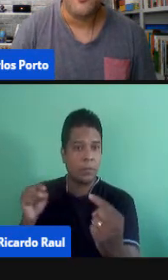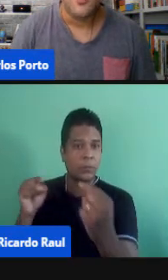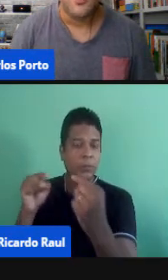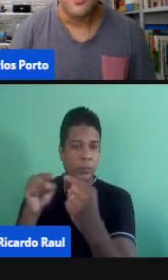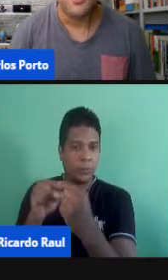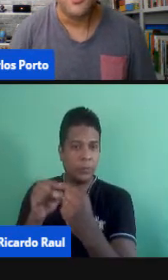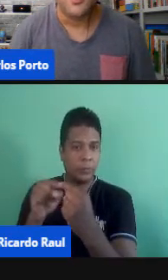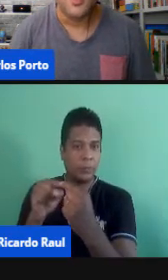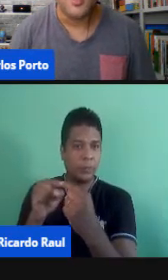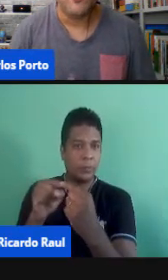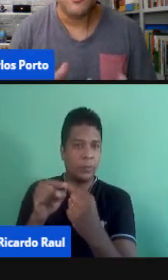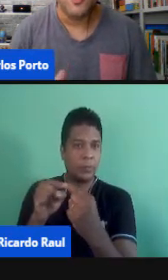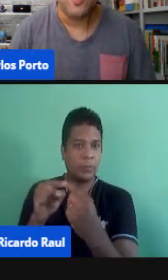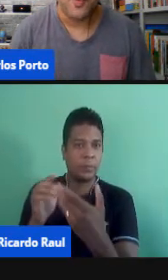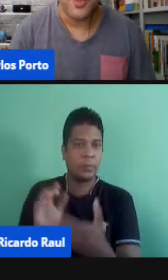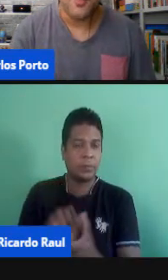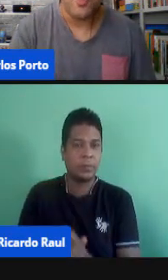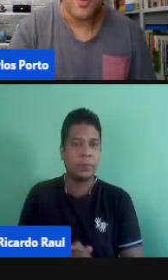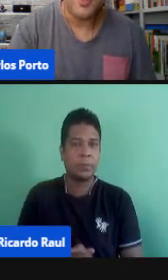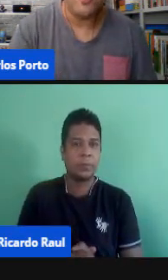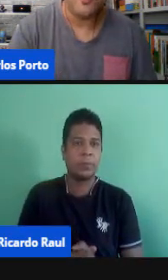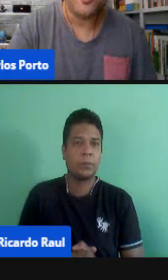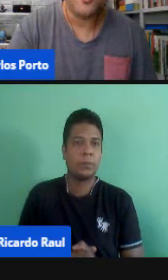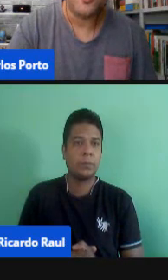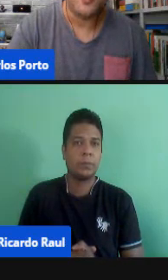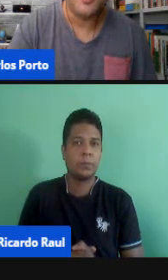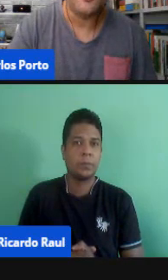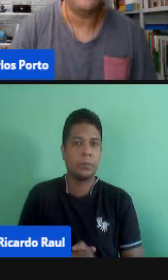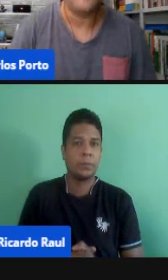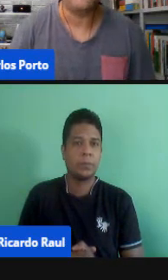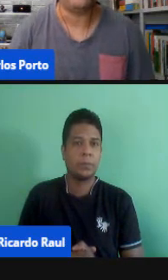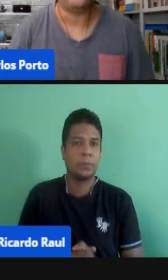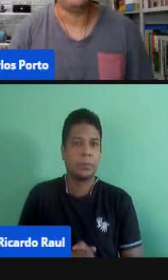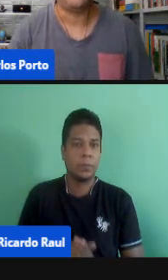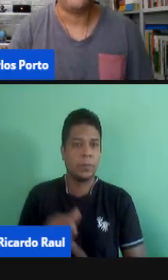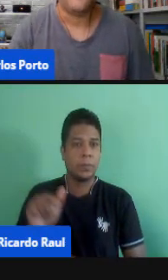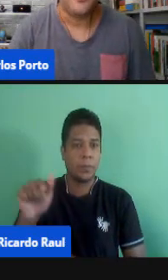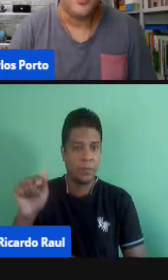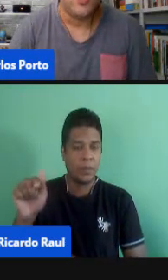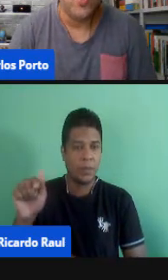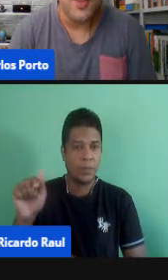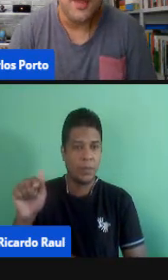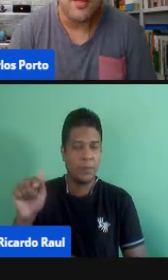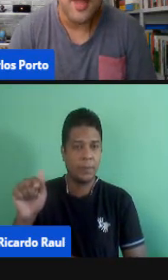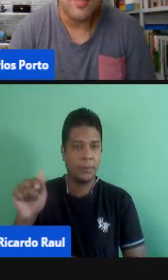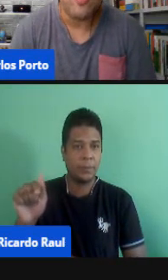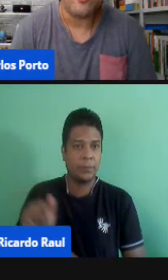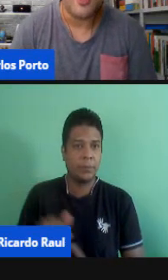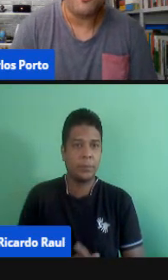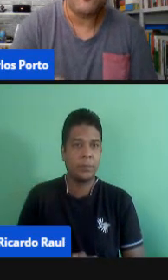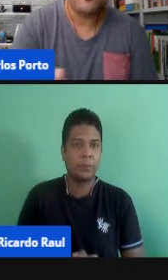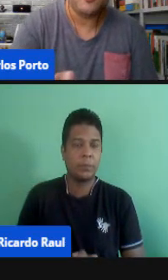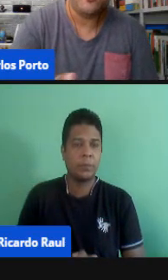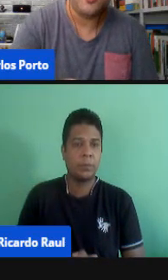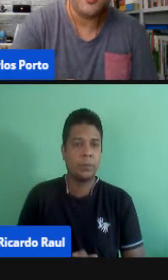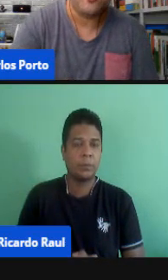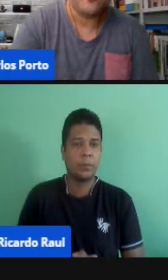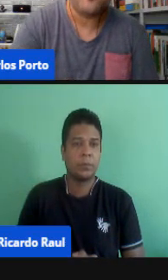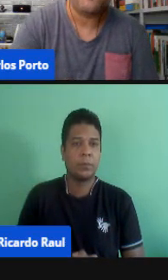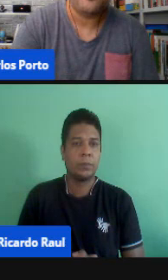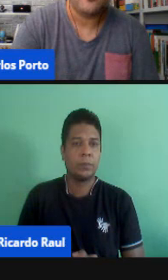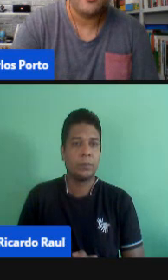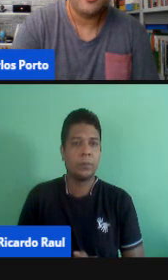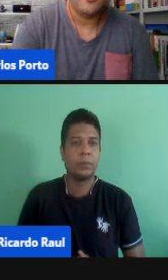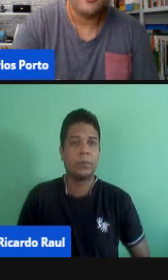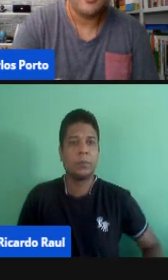né? E adiantando um pouquinho agora, indo para o item 7, no item 7, eu trago para vocês o